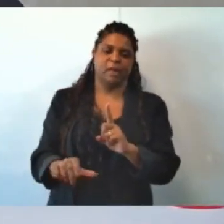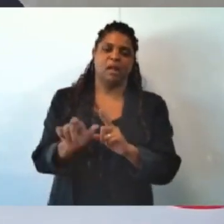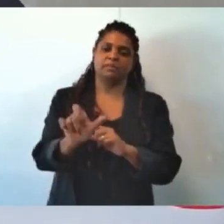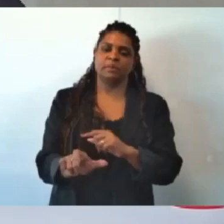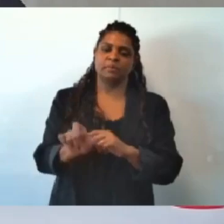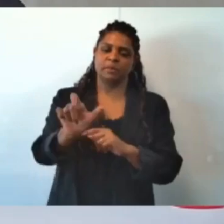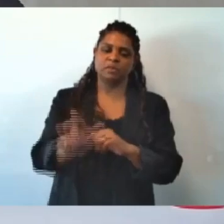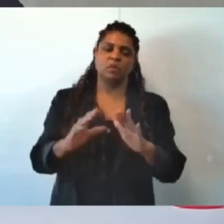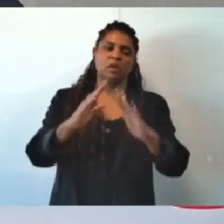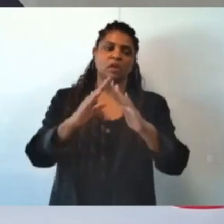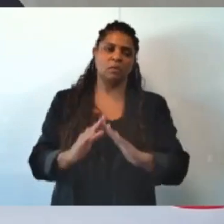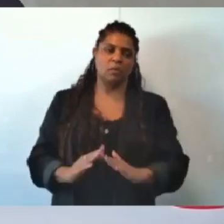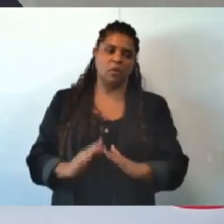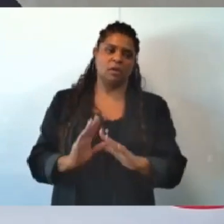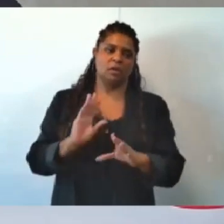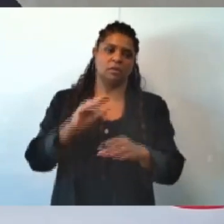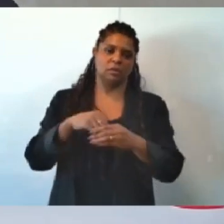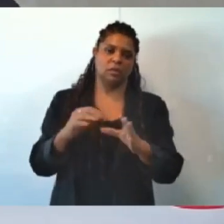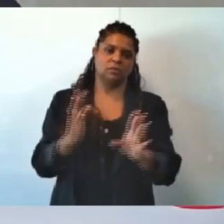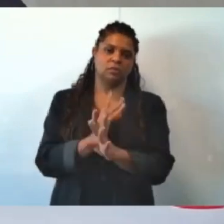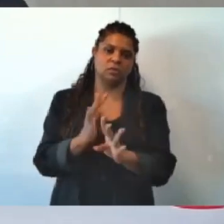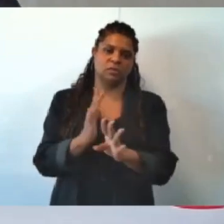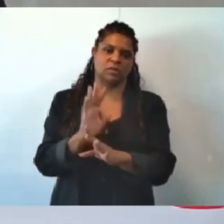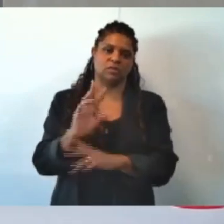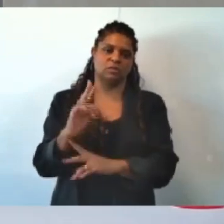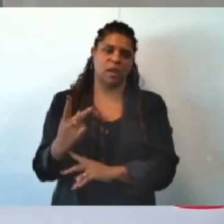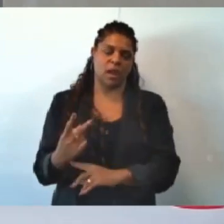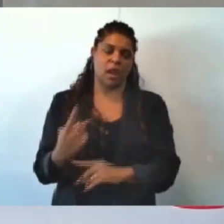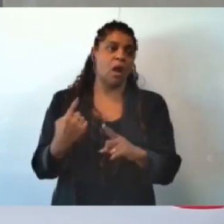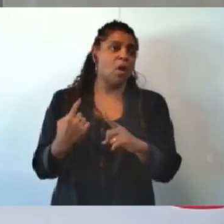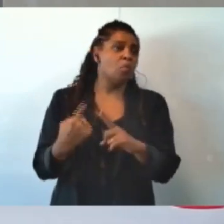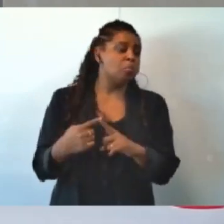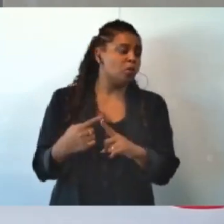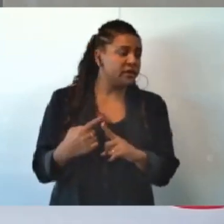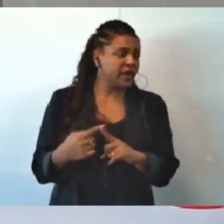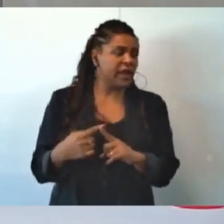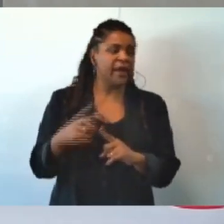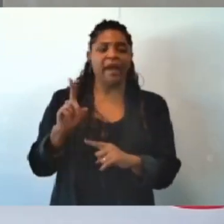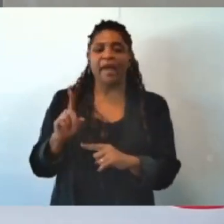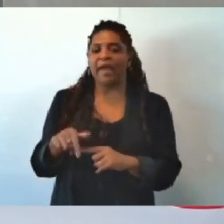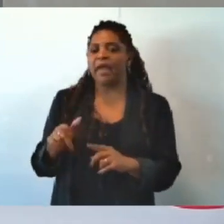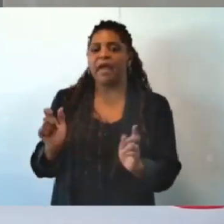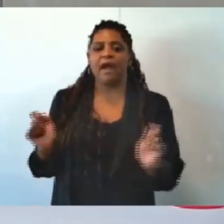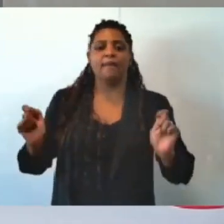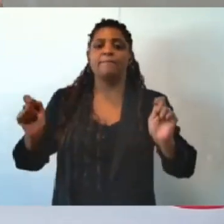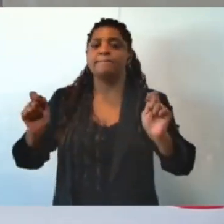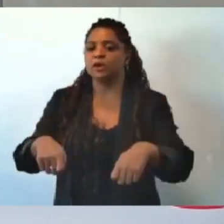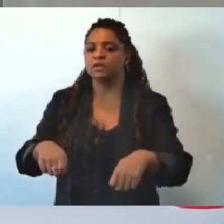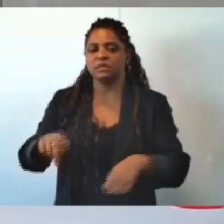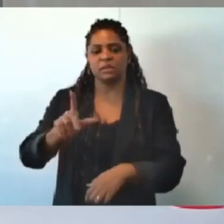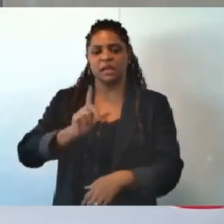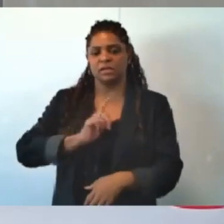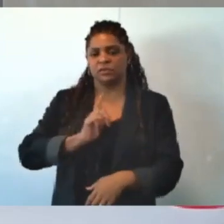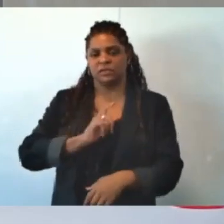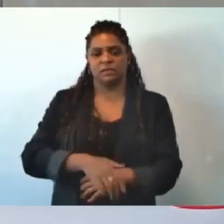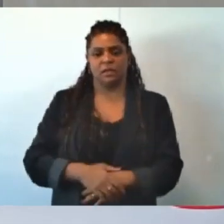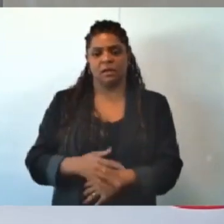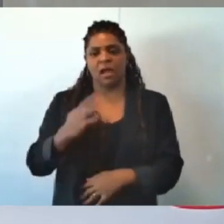cidade. Porque são as válvulas de escape que você tem, né, ou seja, amanhã ou depois, você vai deixar de